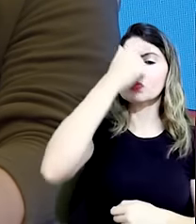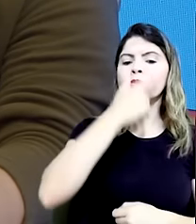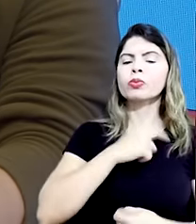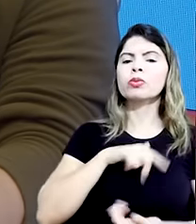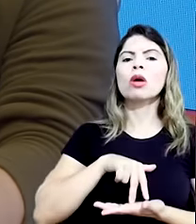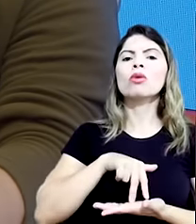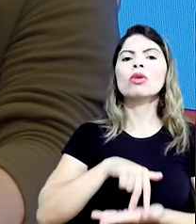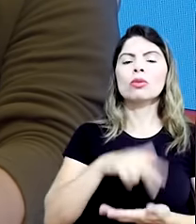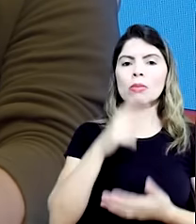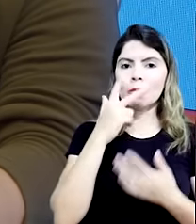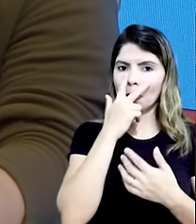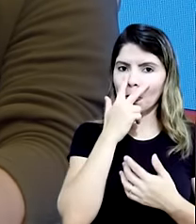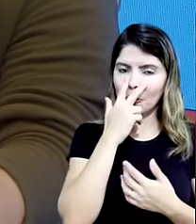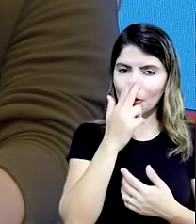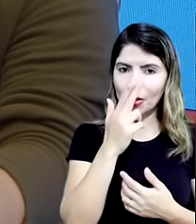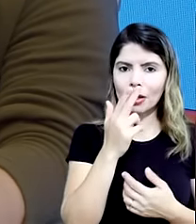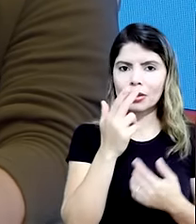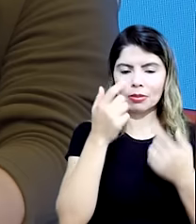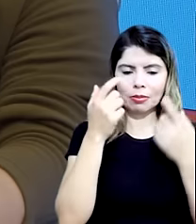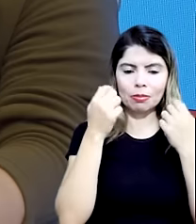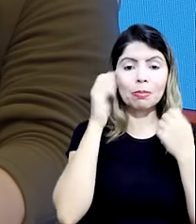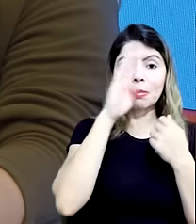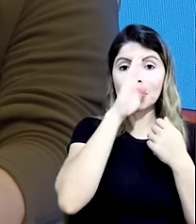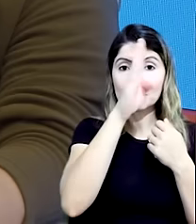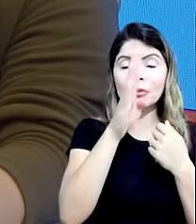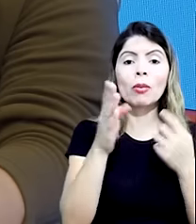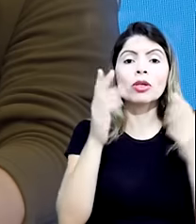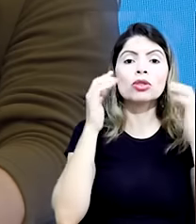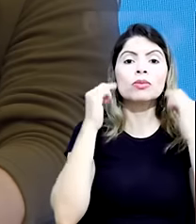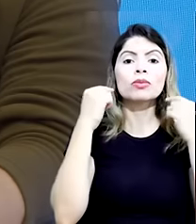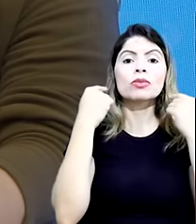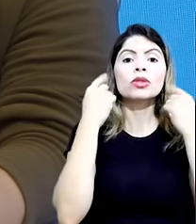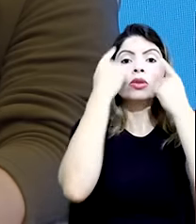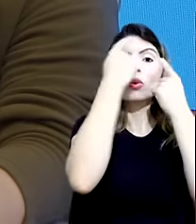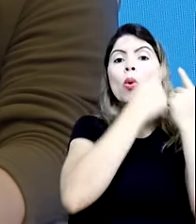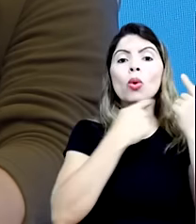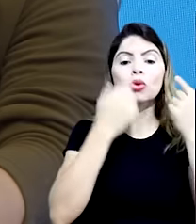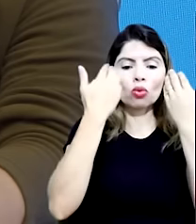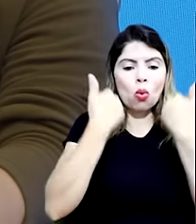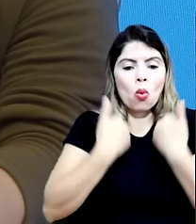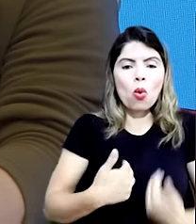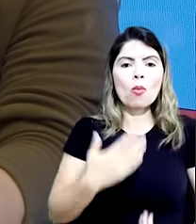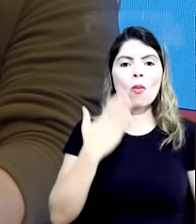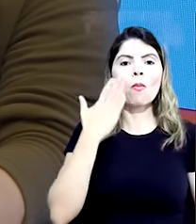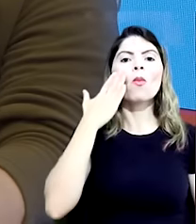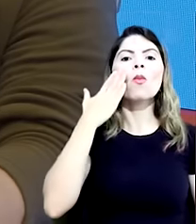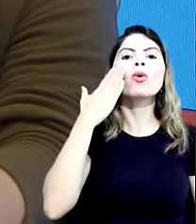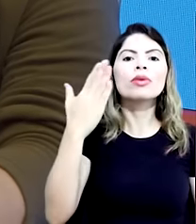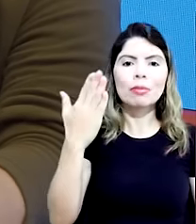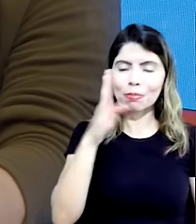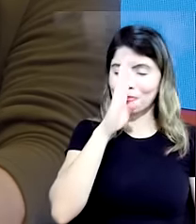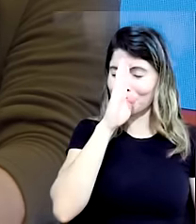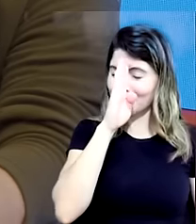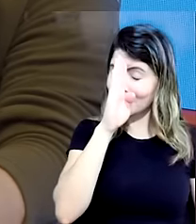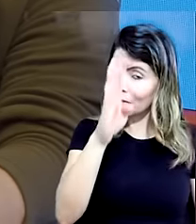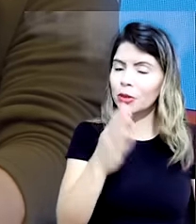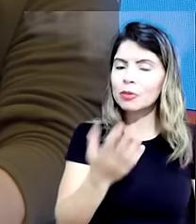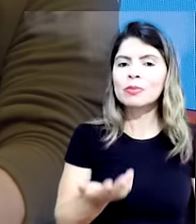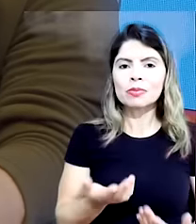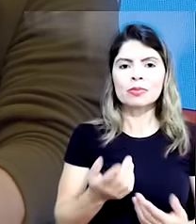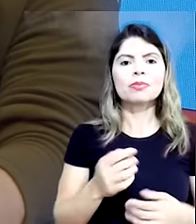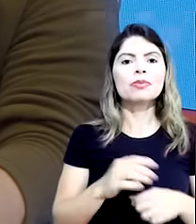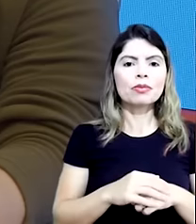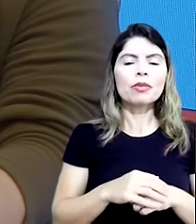hora de aparecer as pessoas têm medo de aparecer e eu sempre falo assim cara e quando eles fazem os os testes né os empresários eles